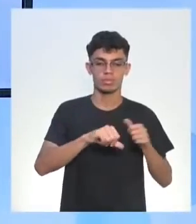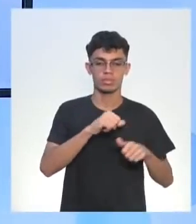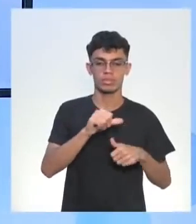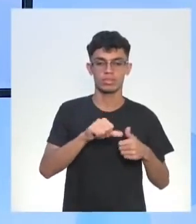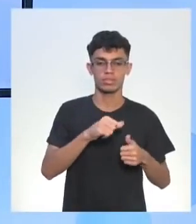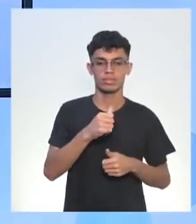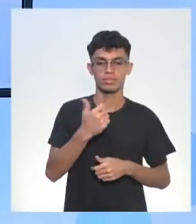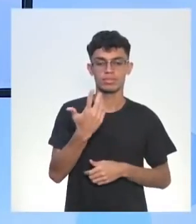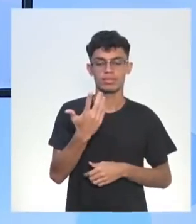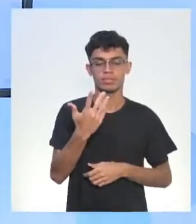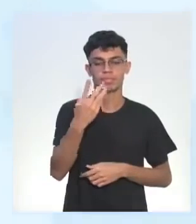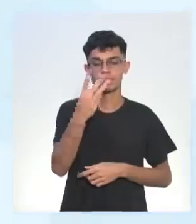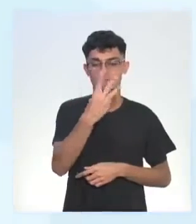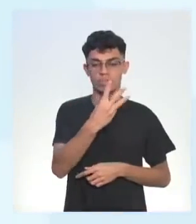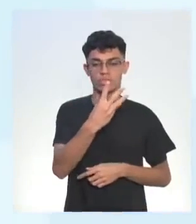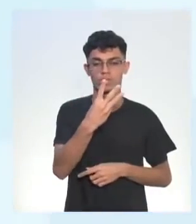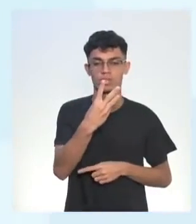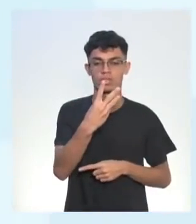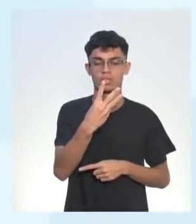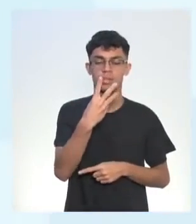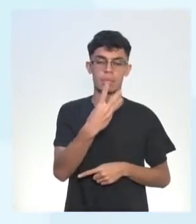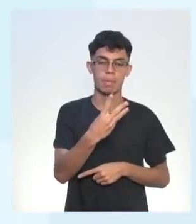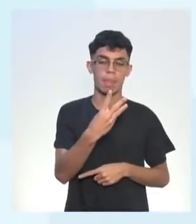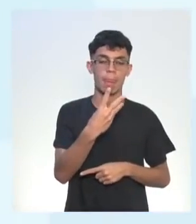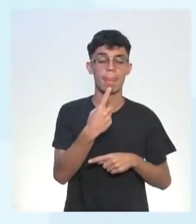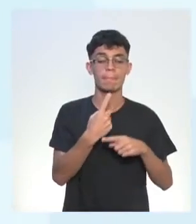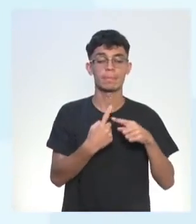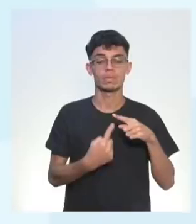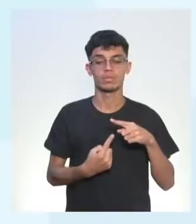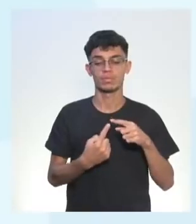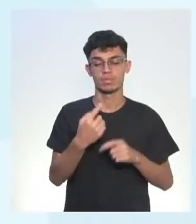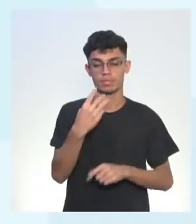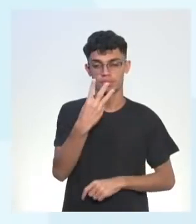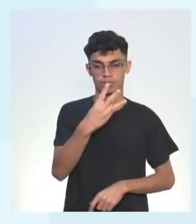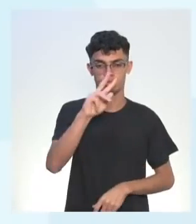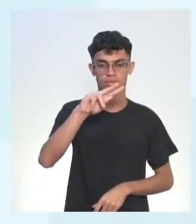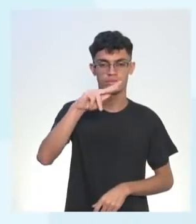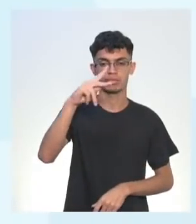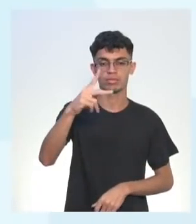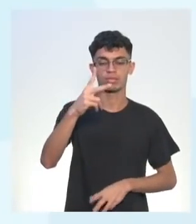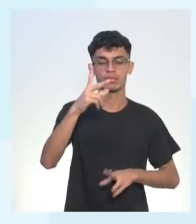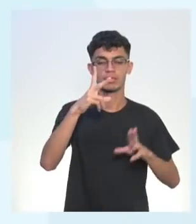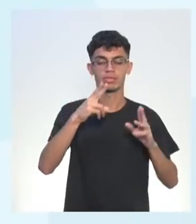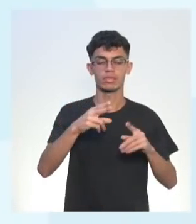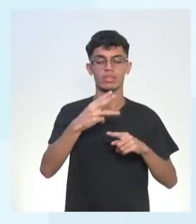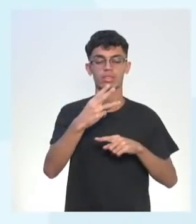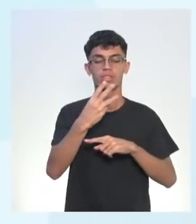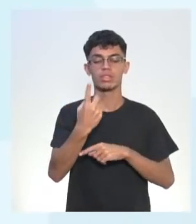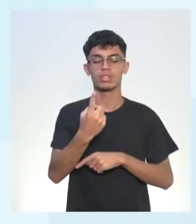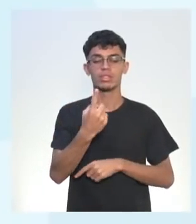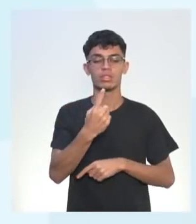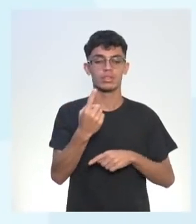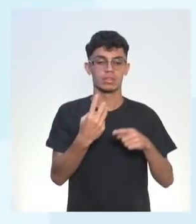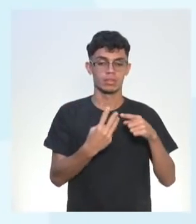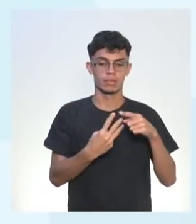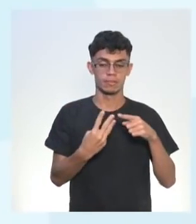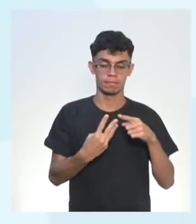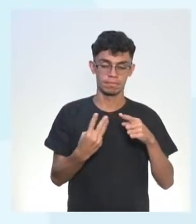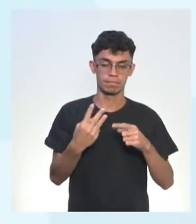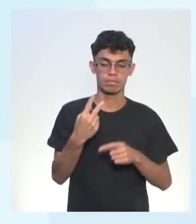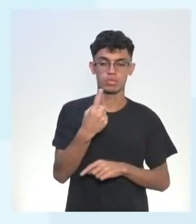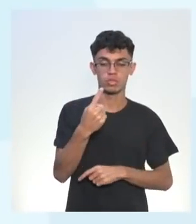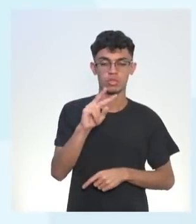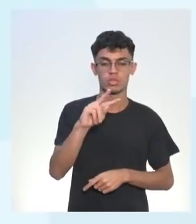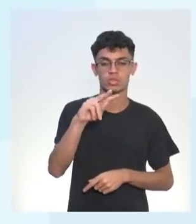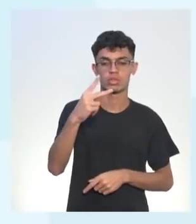ó. 3 elevado o inverso de 3 ao quadrado, desculpa, é a mesma coisa que 1/3 elevado ao quadrado. Não